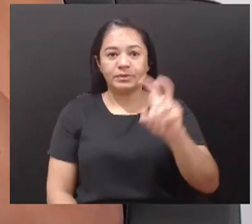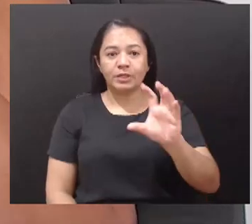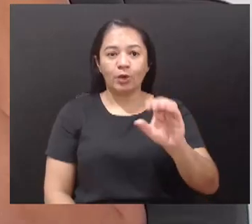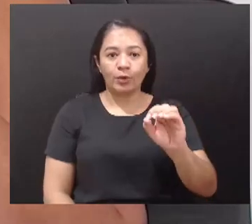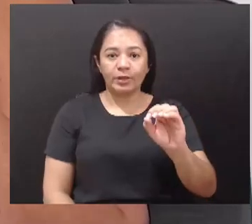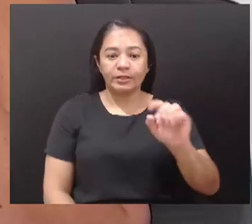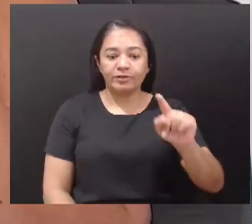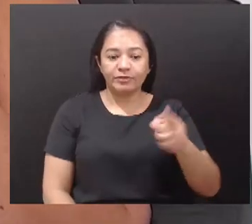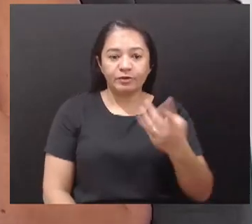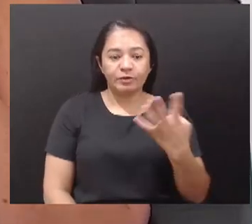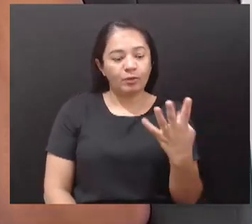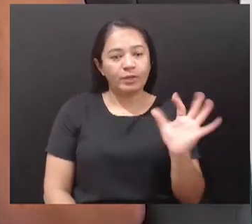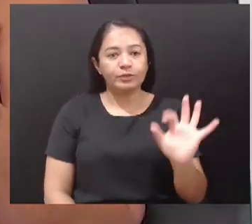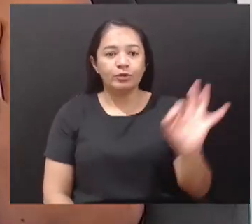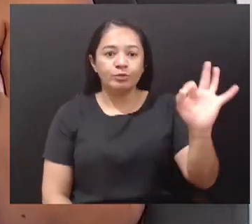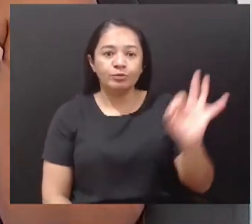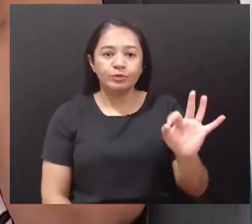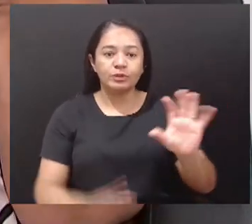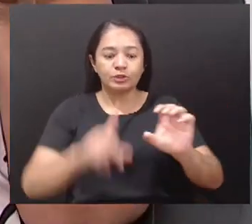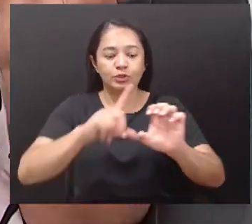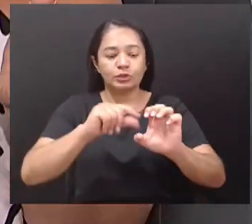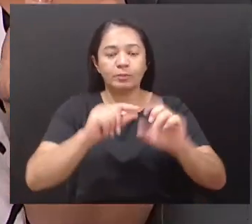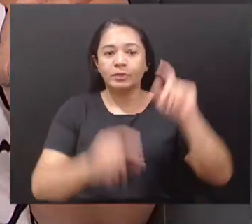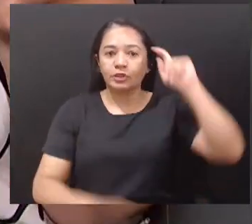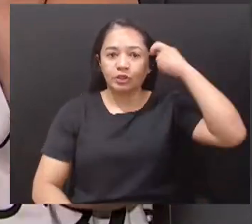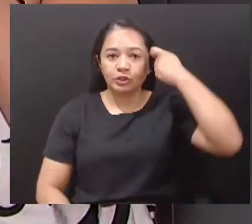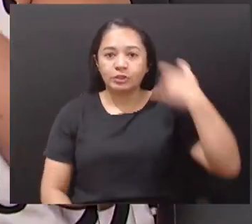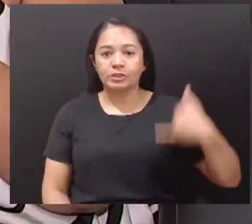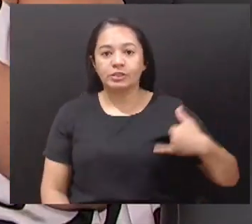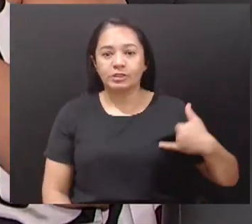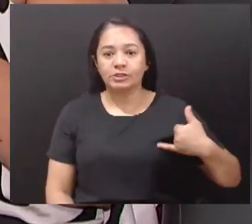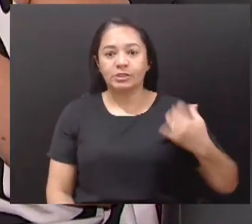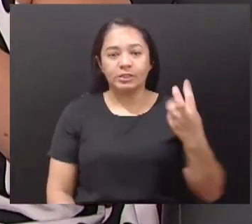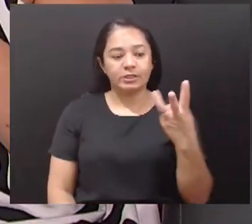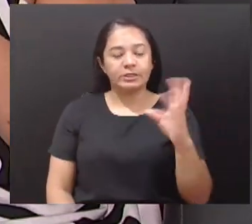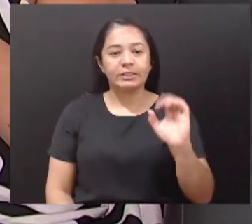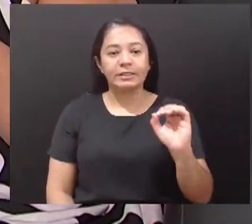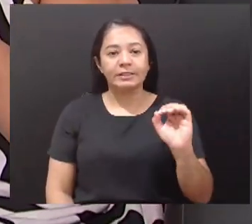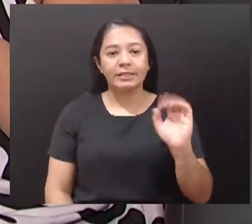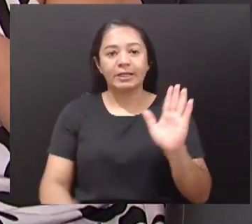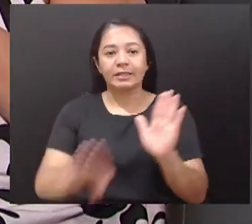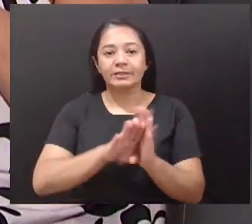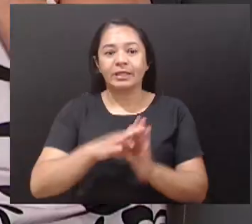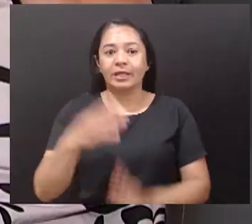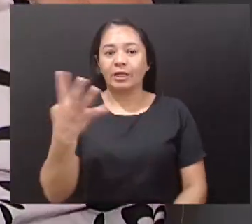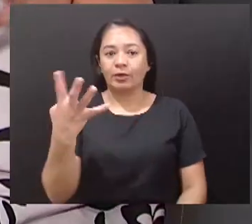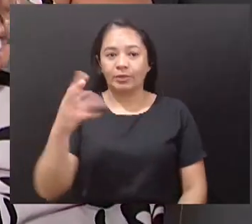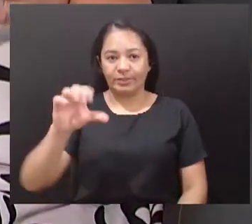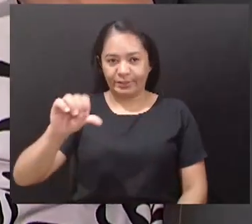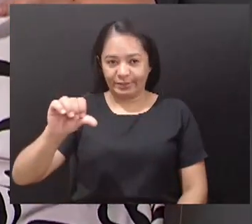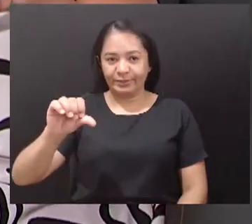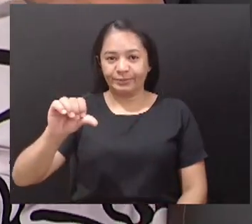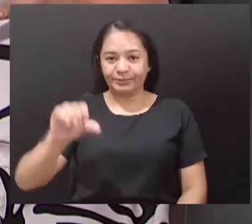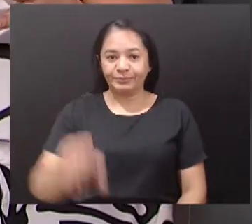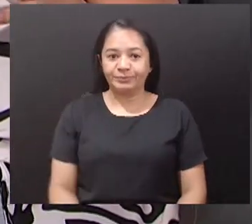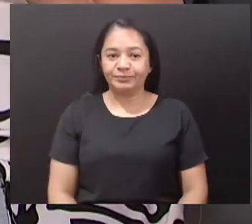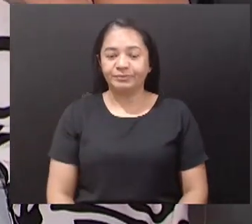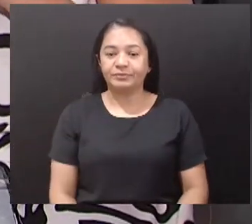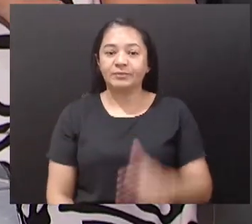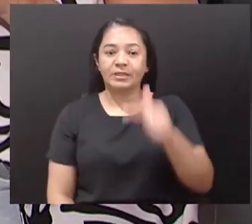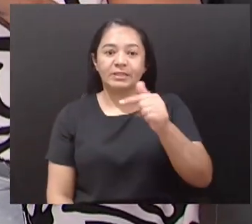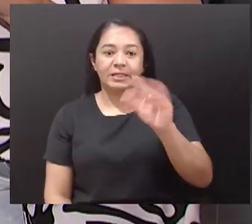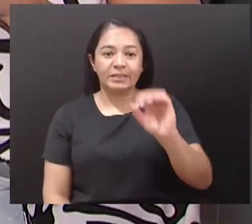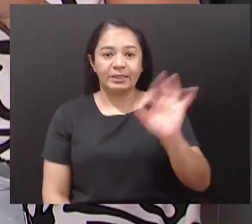50,4% dos empreendedores negros têm idade entre 30 e 49 anos. E 70%